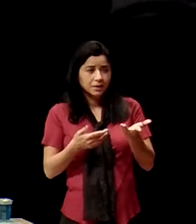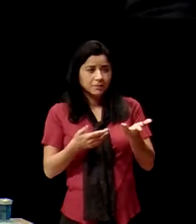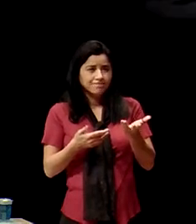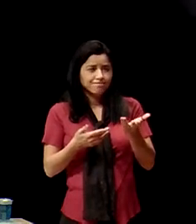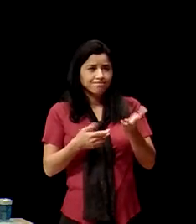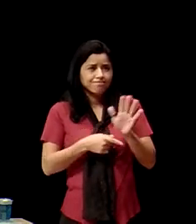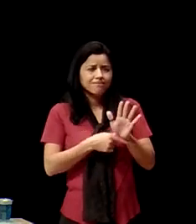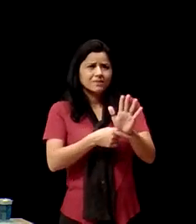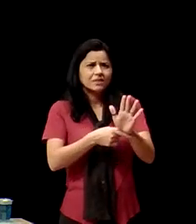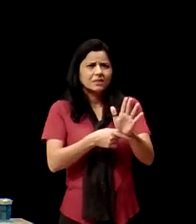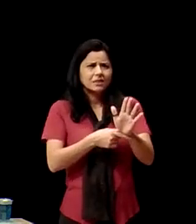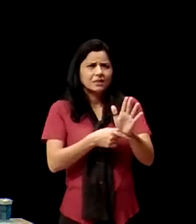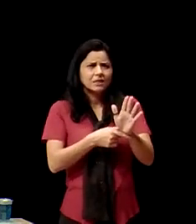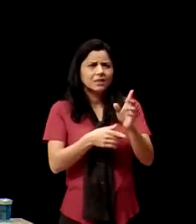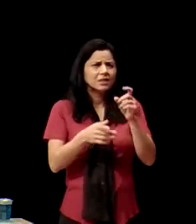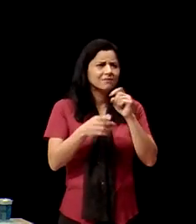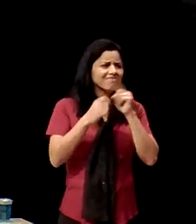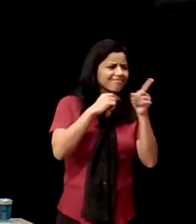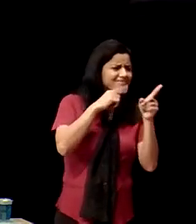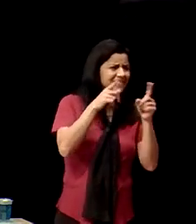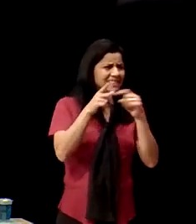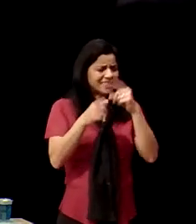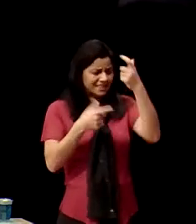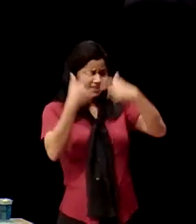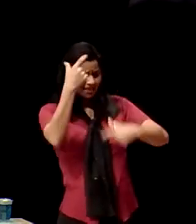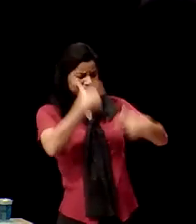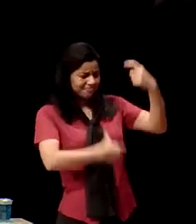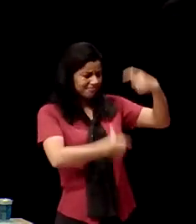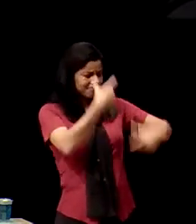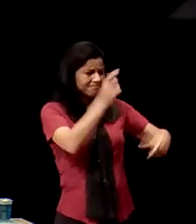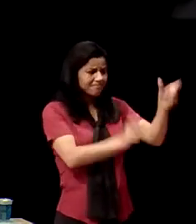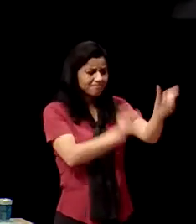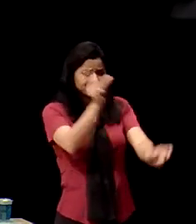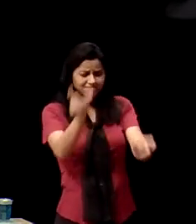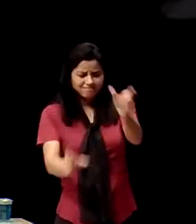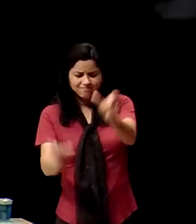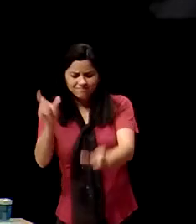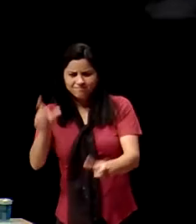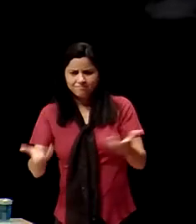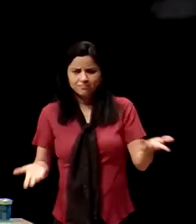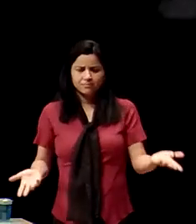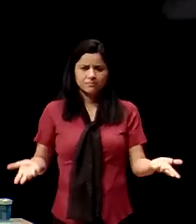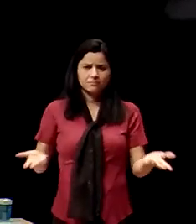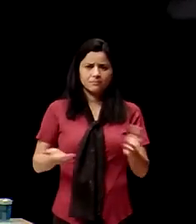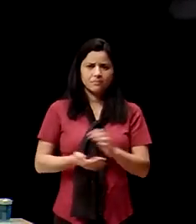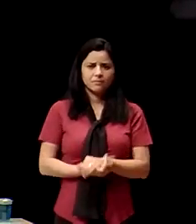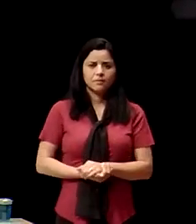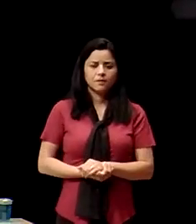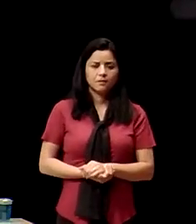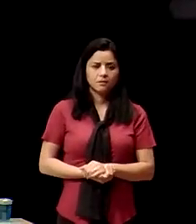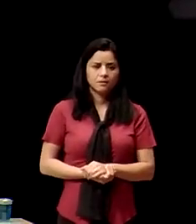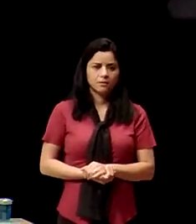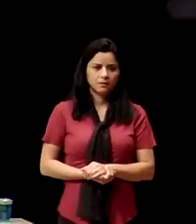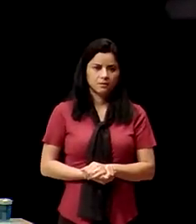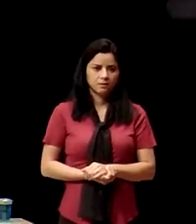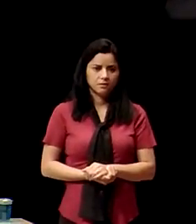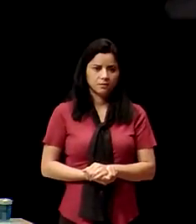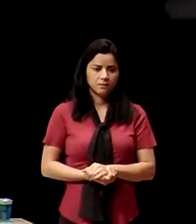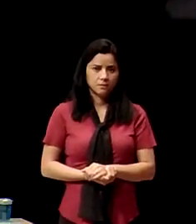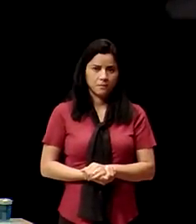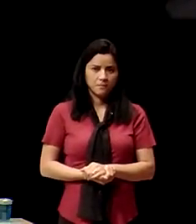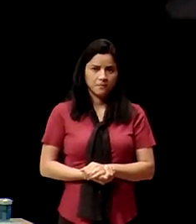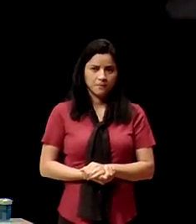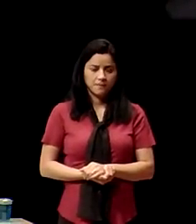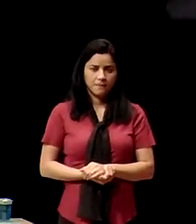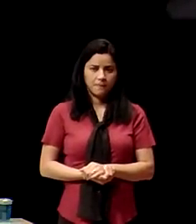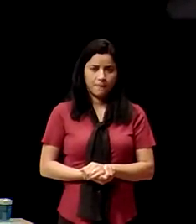questionamentos sistemáticos individuais com relação às pessoas umas às outras. As well as